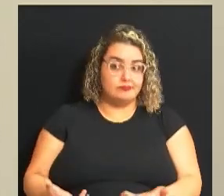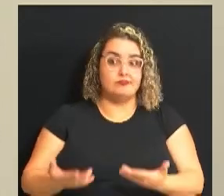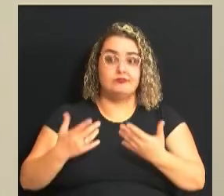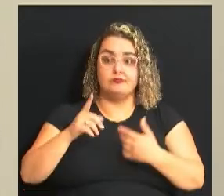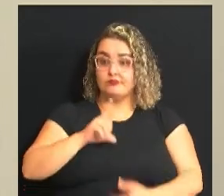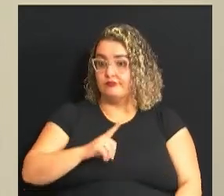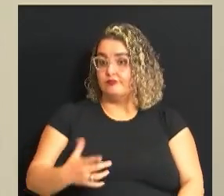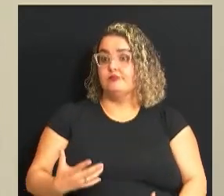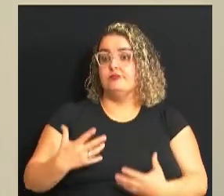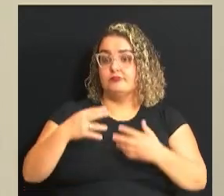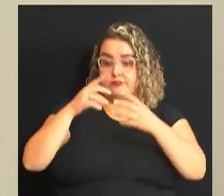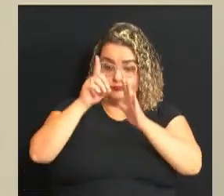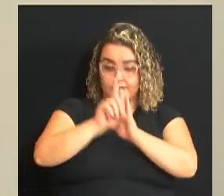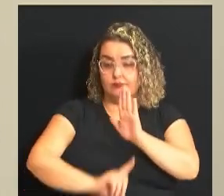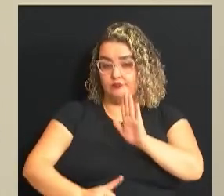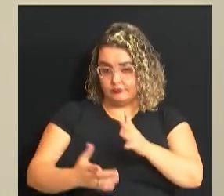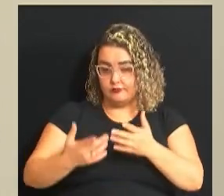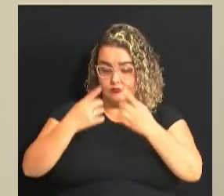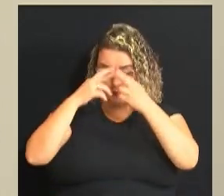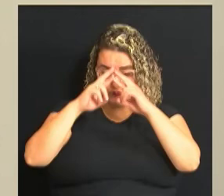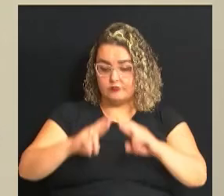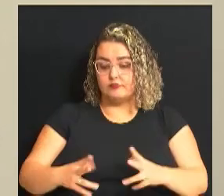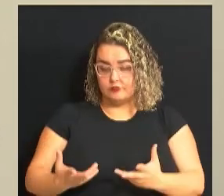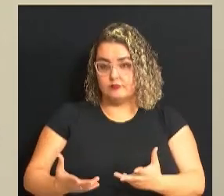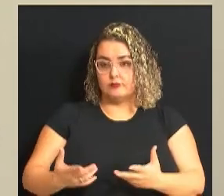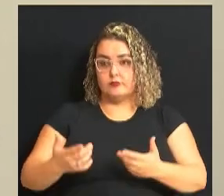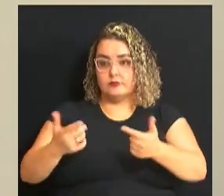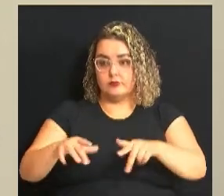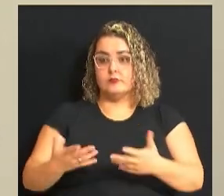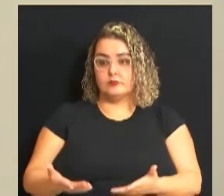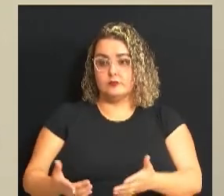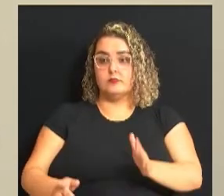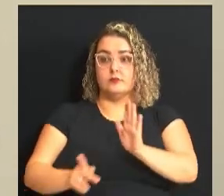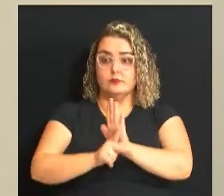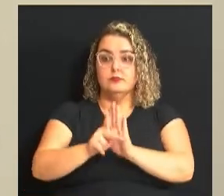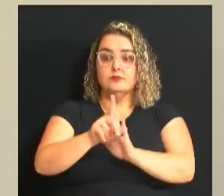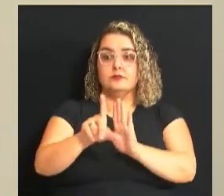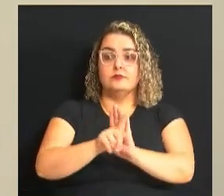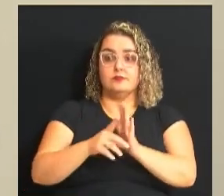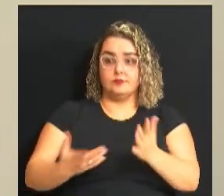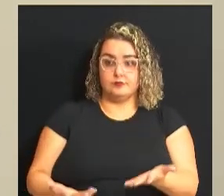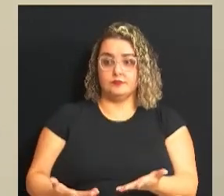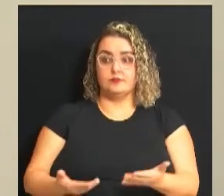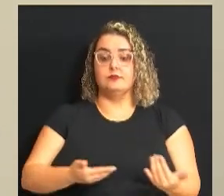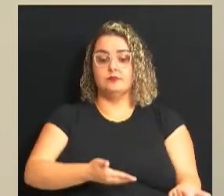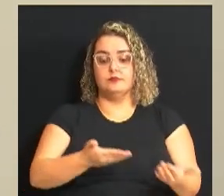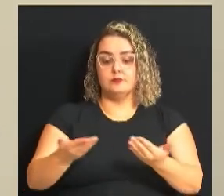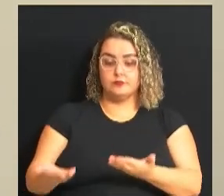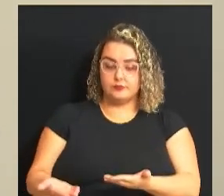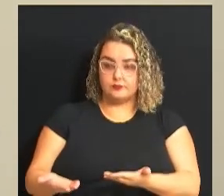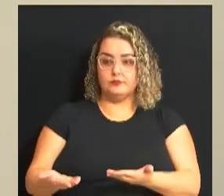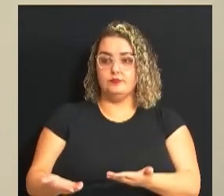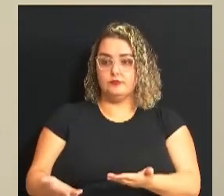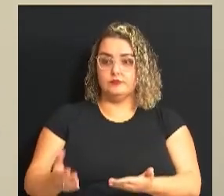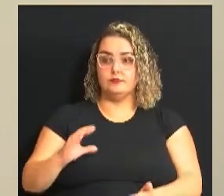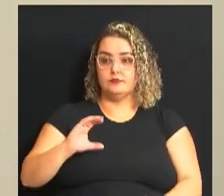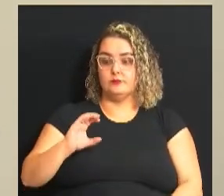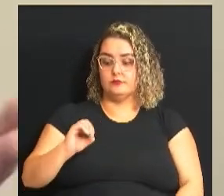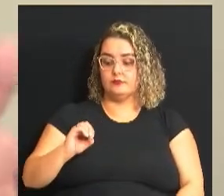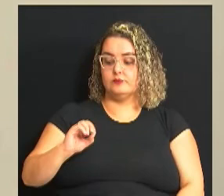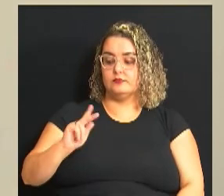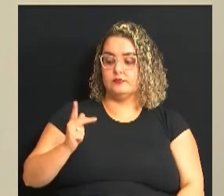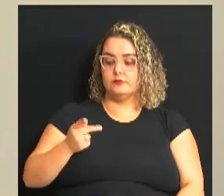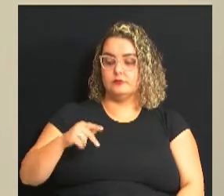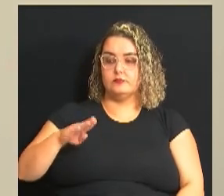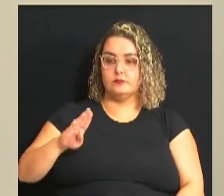direito respeitado como propriedade. E hoje este projeto de lei que for apresentado aqui pela COAB, pela CEAB,